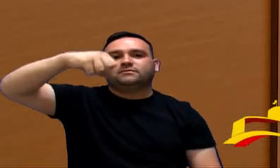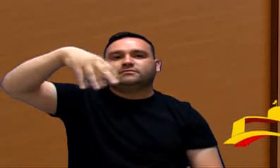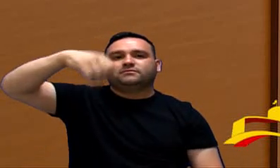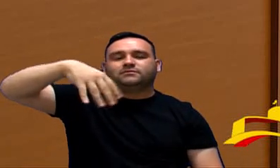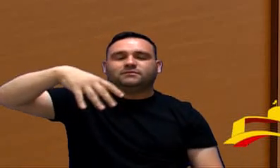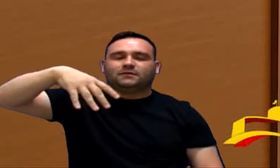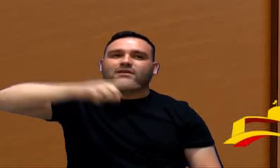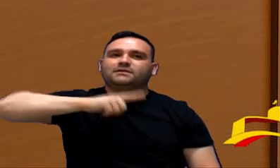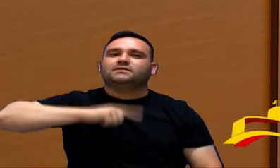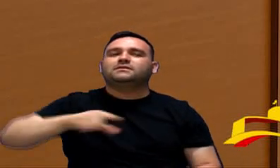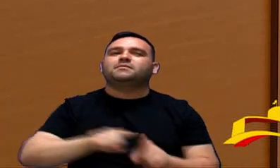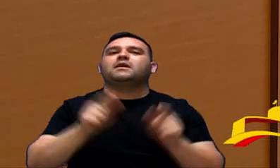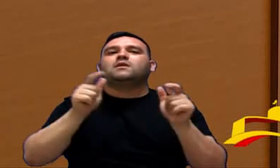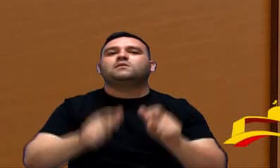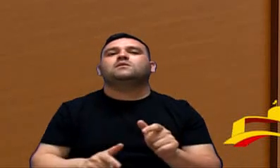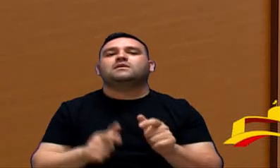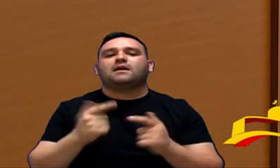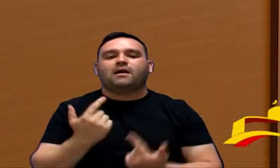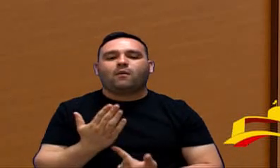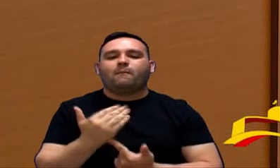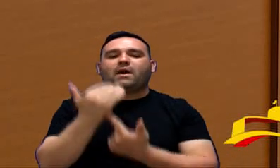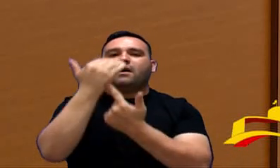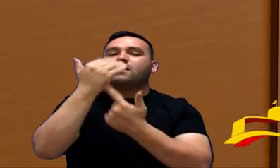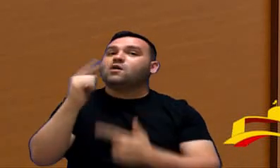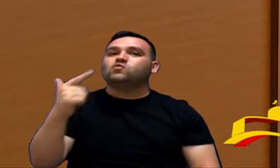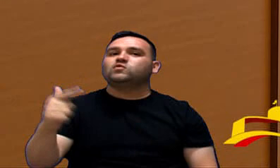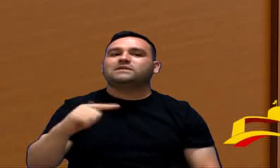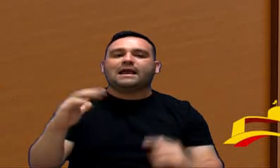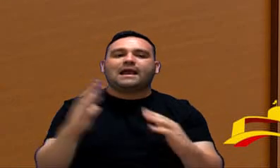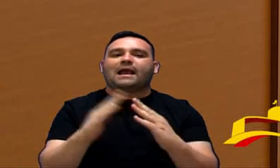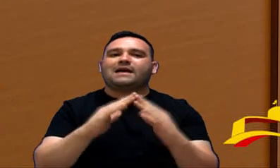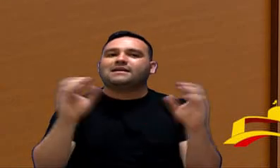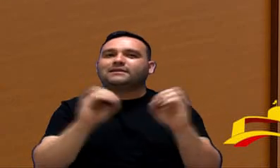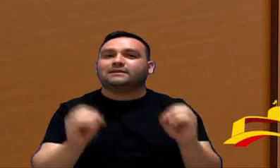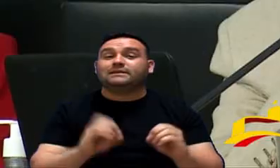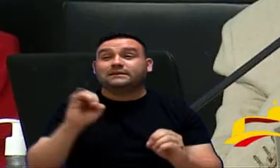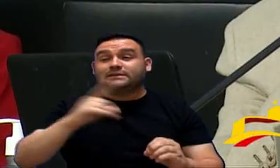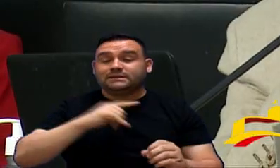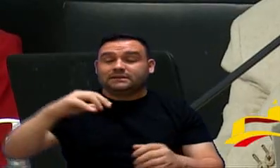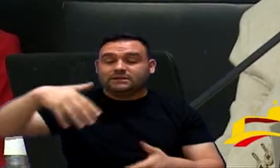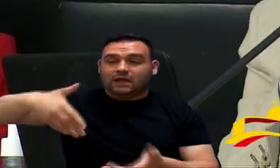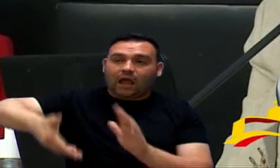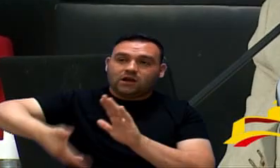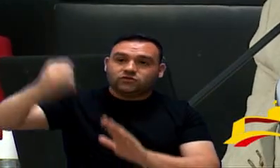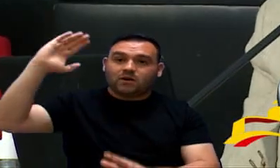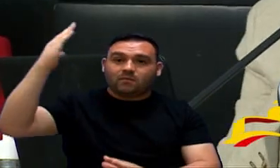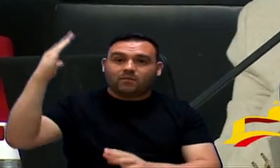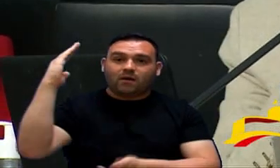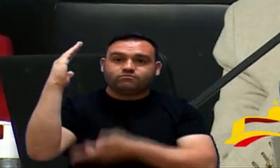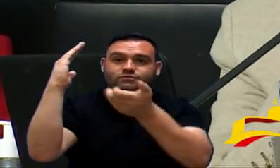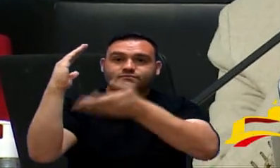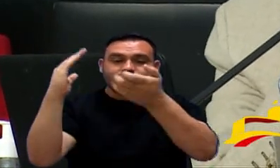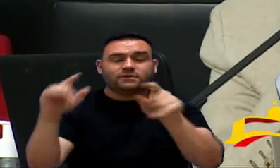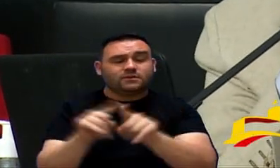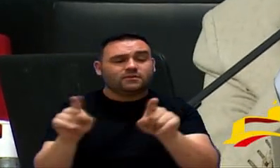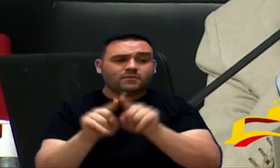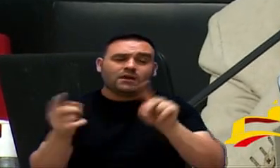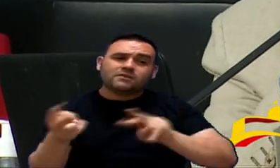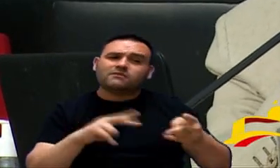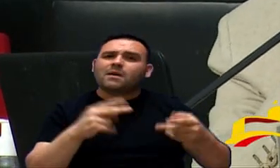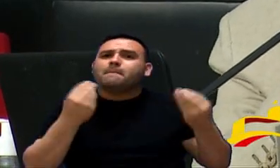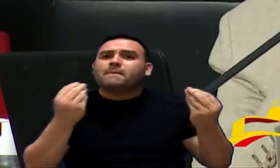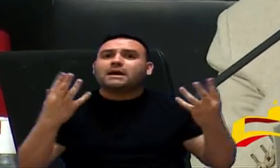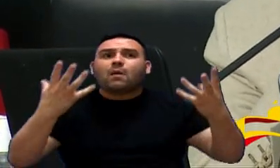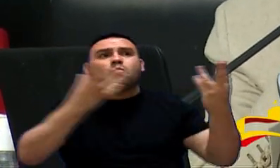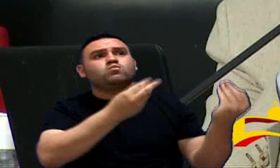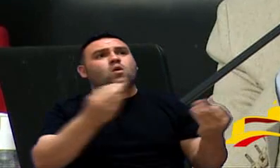de lâmpada, que vai lá para o Parque Tecnológico. Que não tem uma casa lá, se tirasse aqueles braços lá e trouxesse para... Ah, mas eu acho que não. Não, mas não tem por